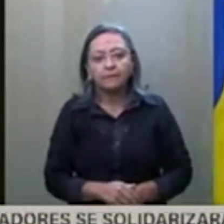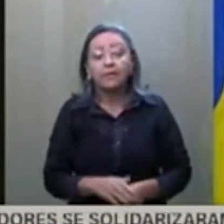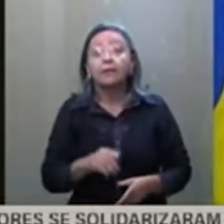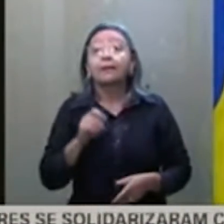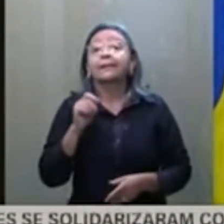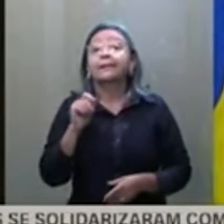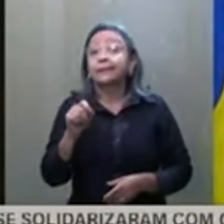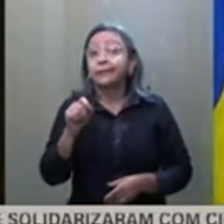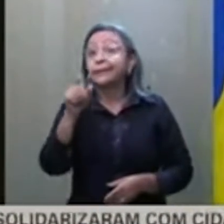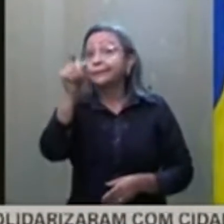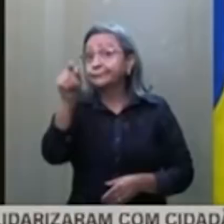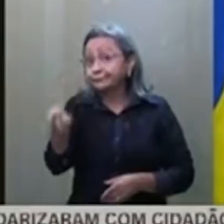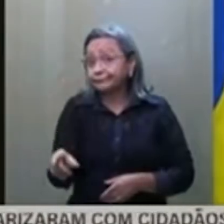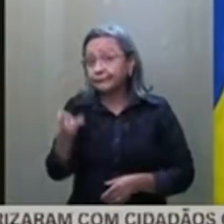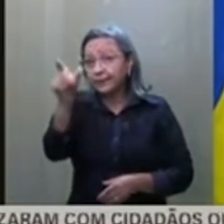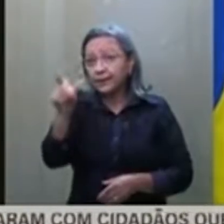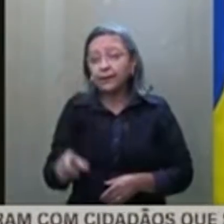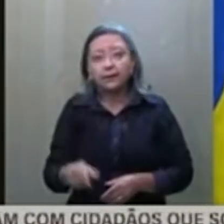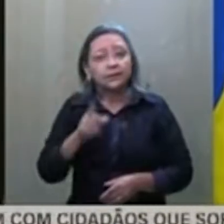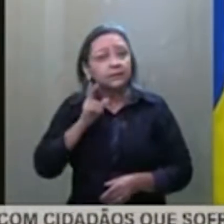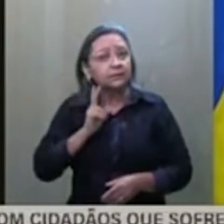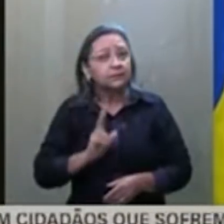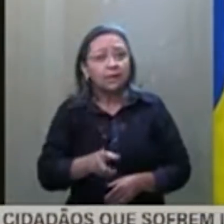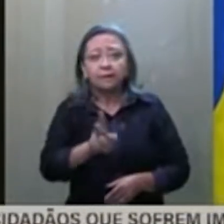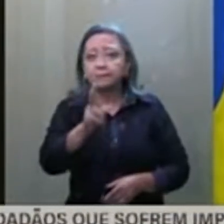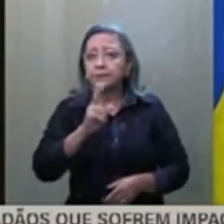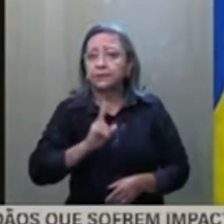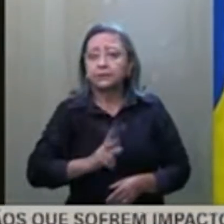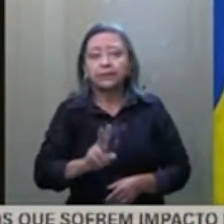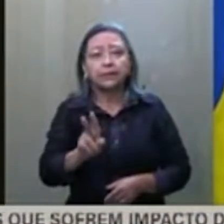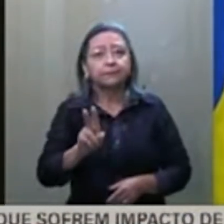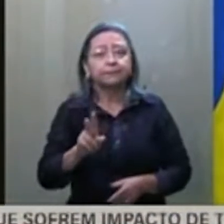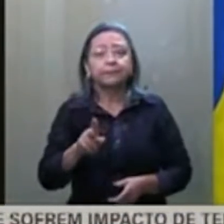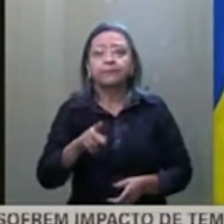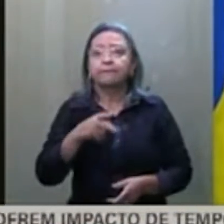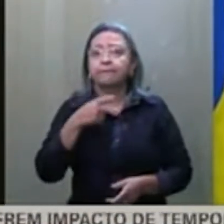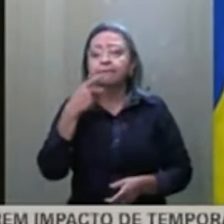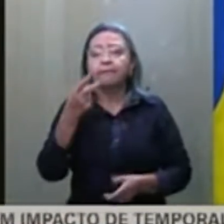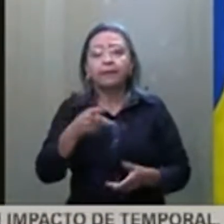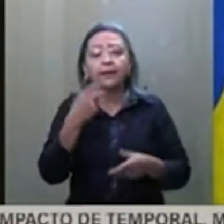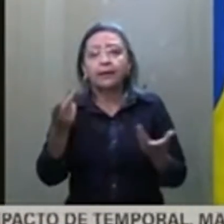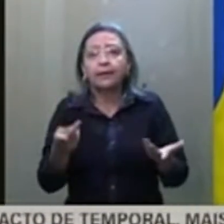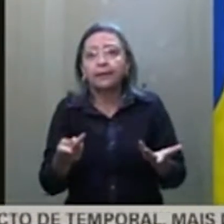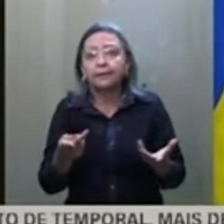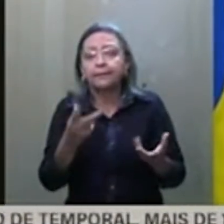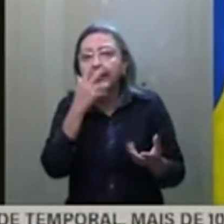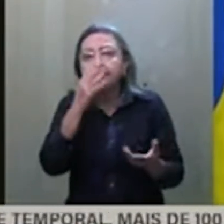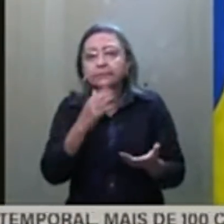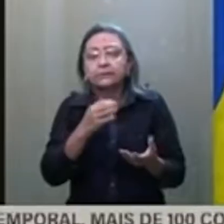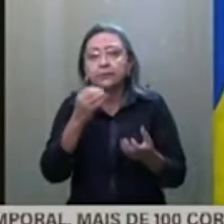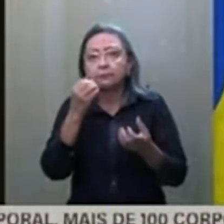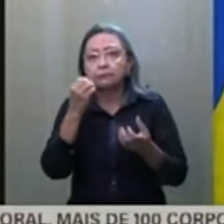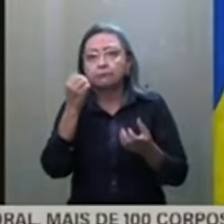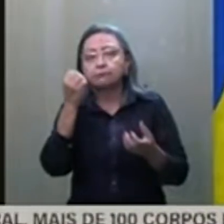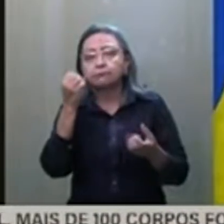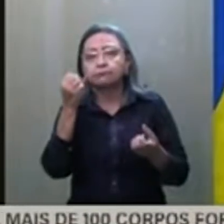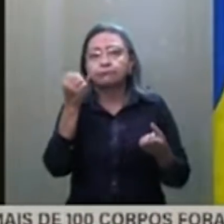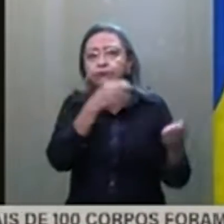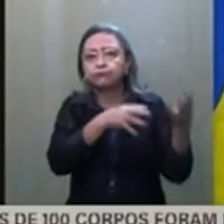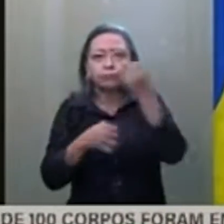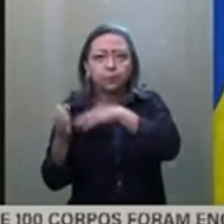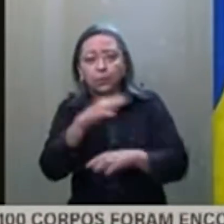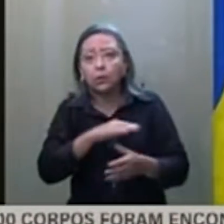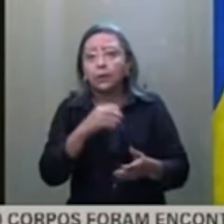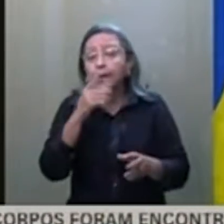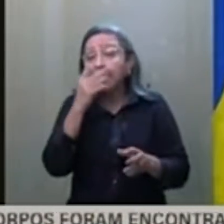o que sempre e aciona a boca e não liga o cérebro talvez até